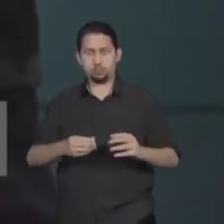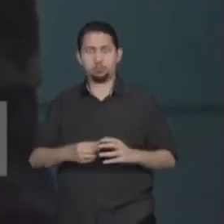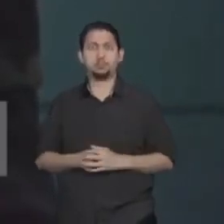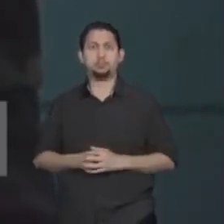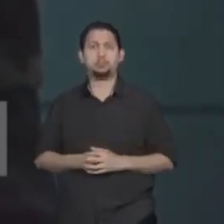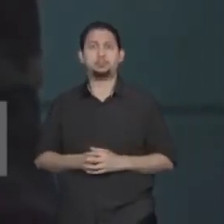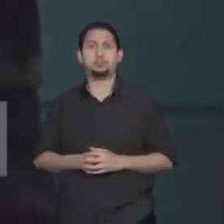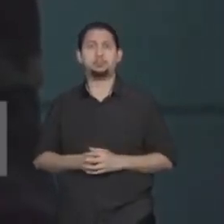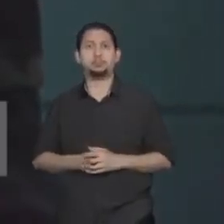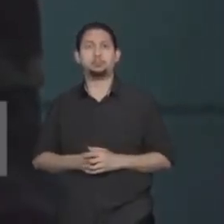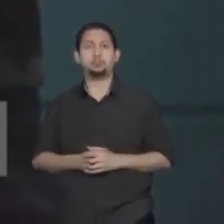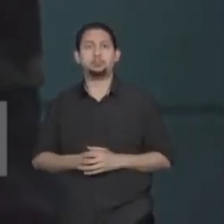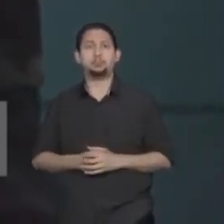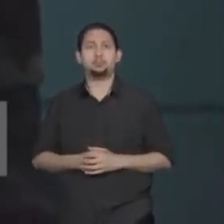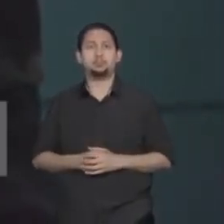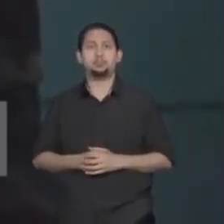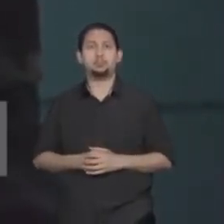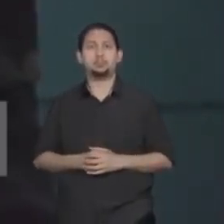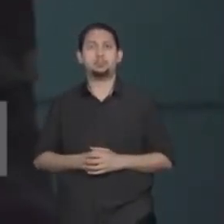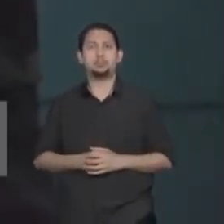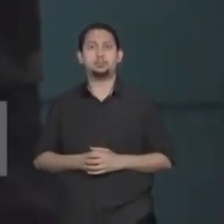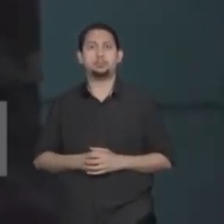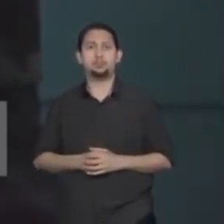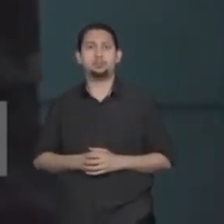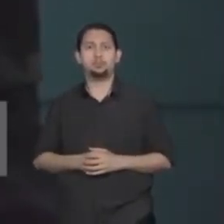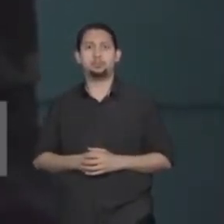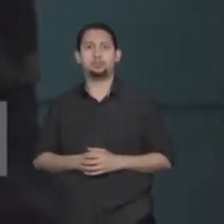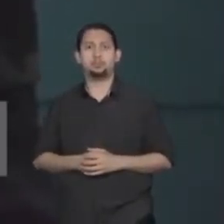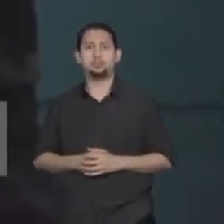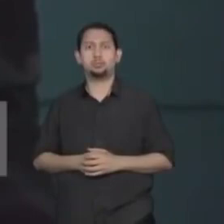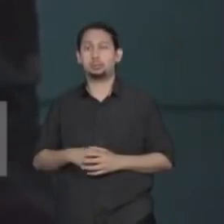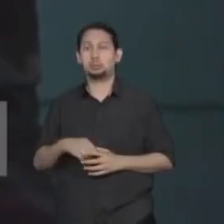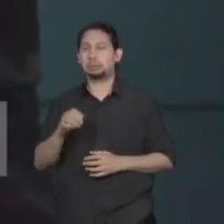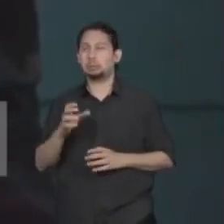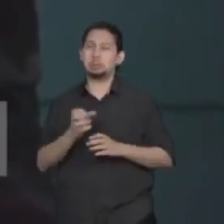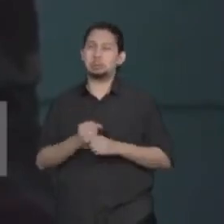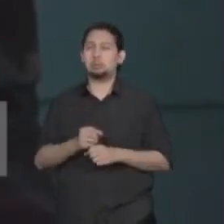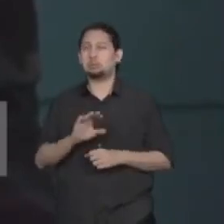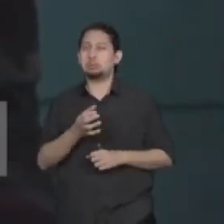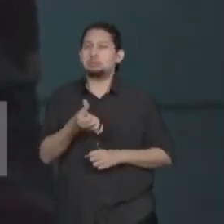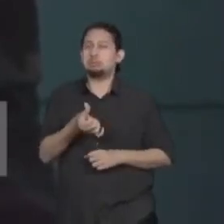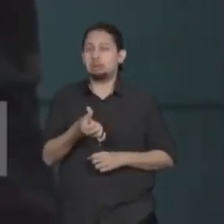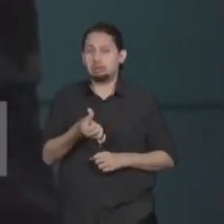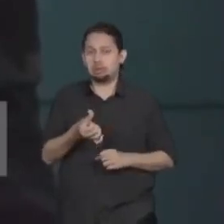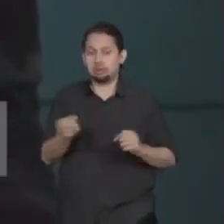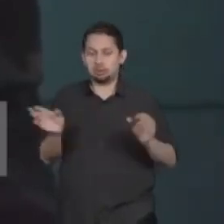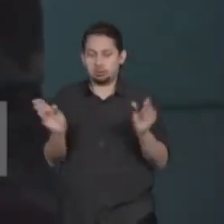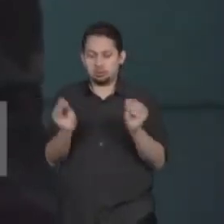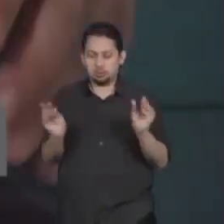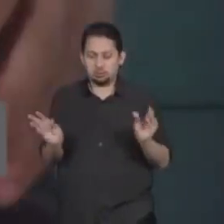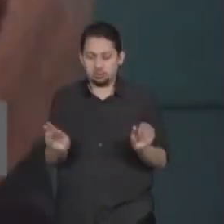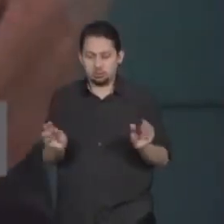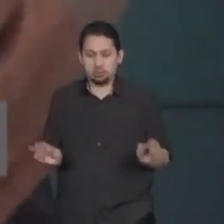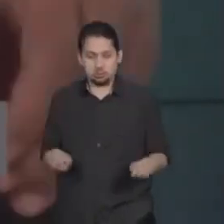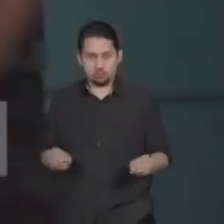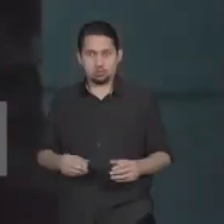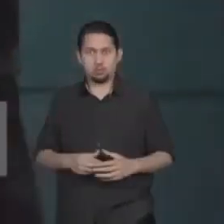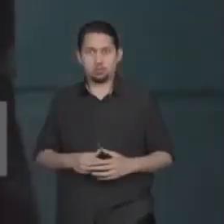lá. Você vai precisar de 6 pecinhas dessa daqui. Você vai prender as